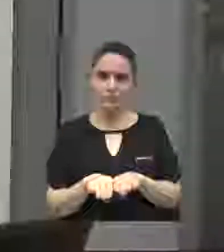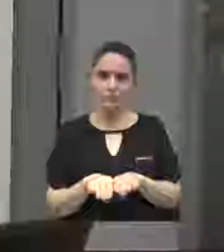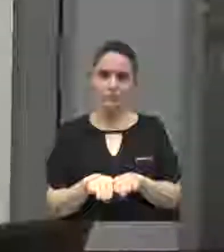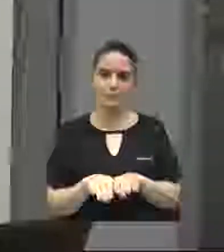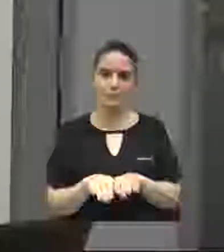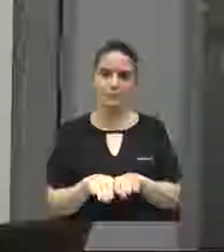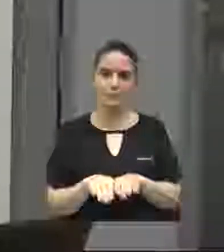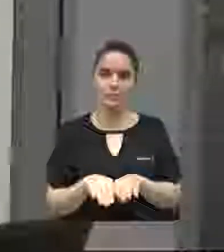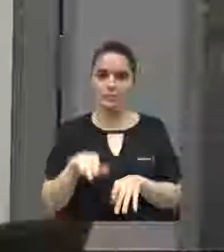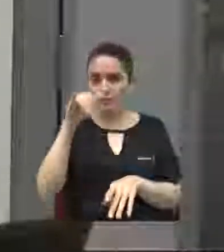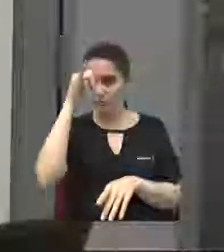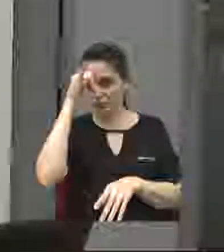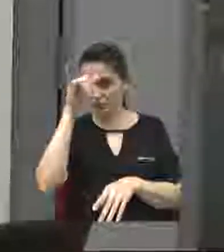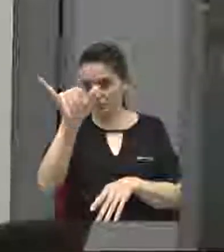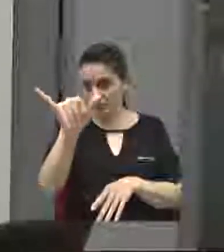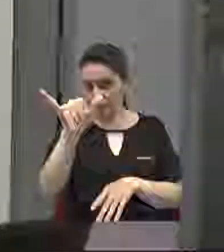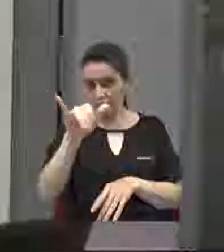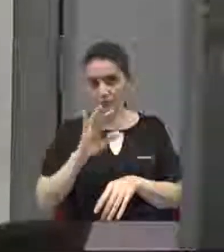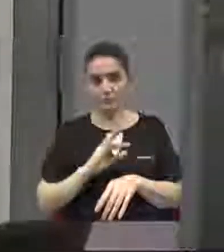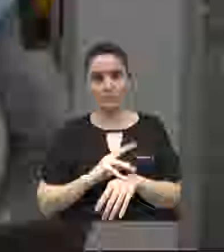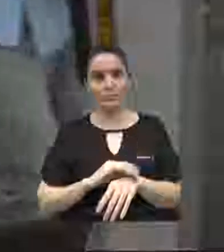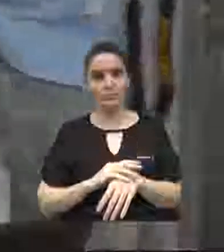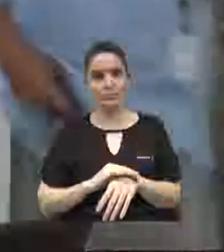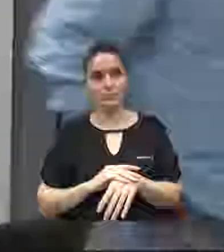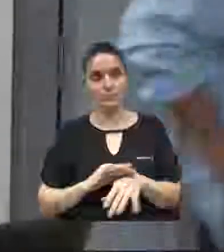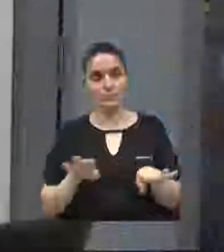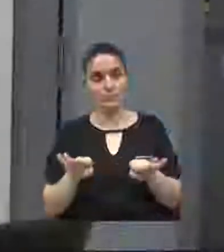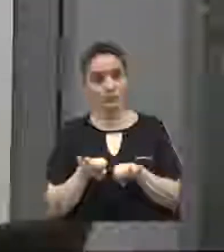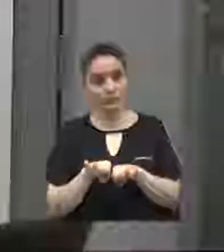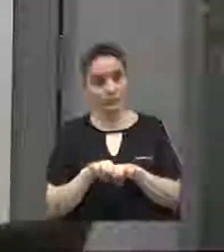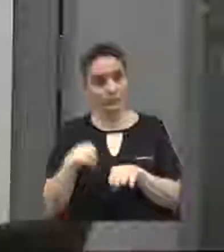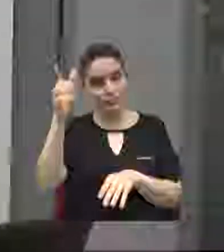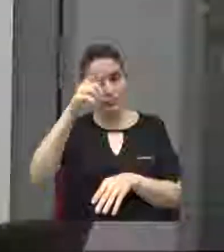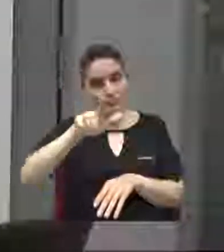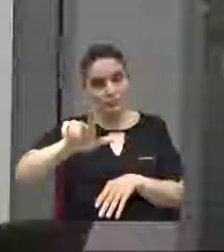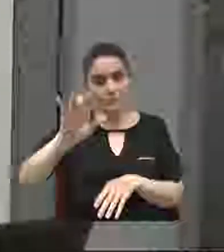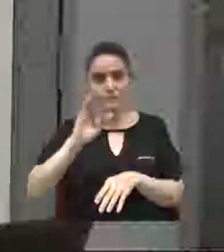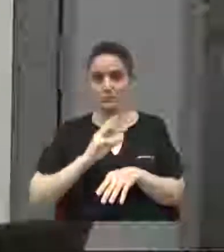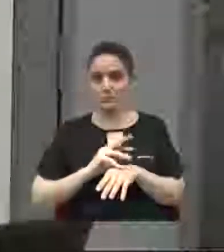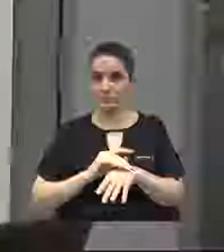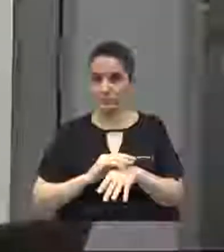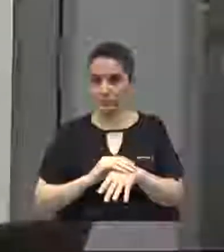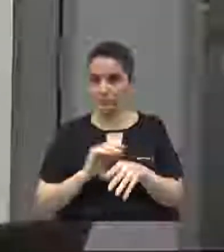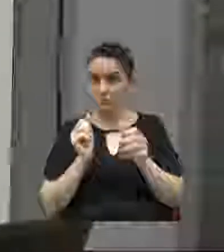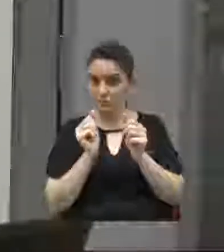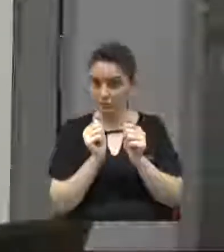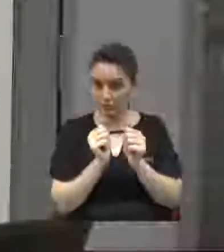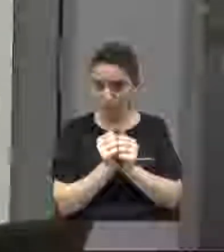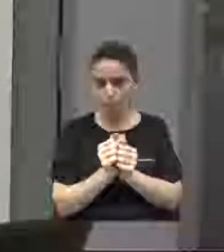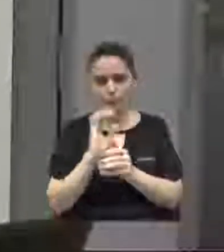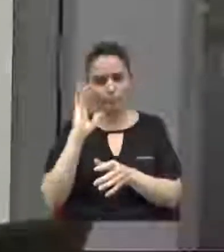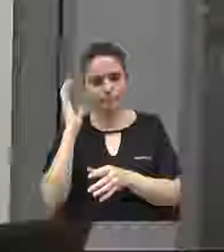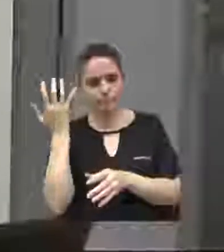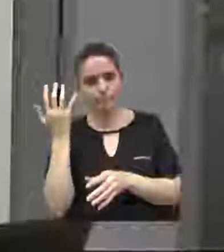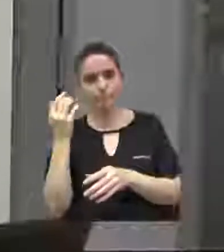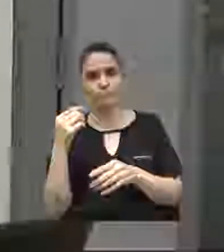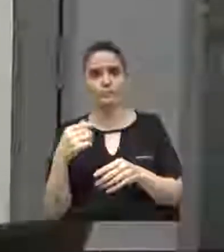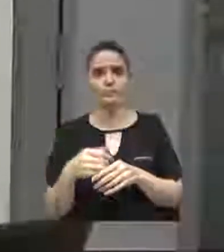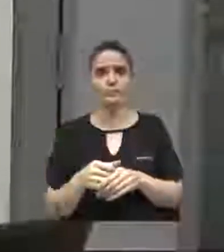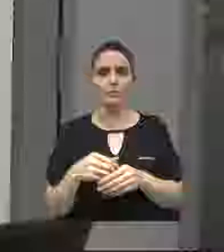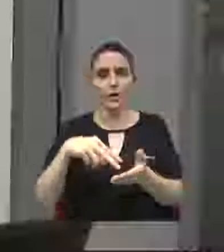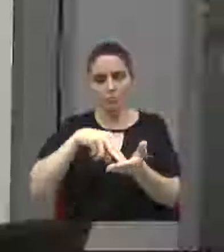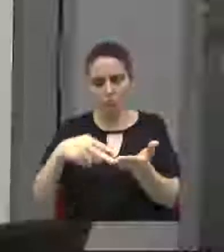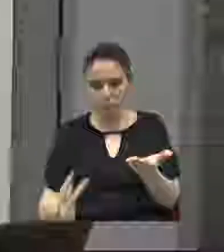abordagem preventiva da doença de Alzheimer, mas para outras doenças conjuntas à doença de Alzheimer, como